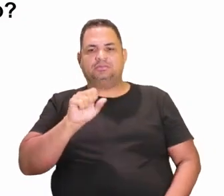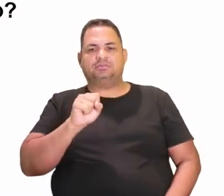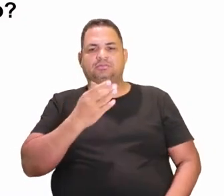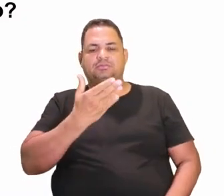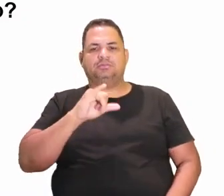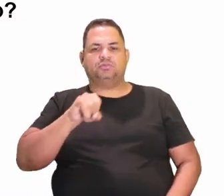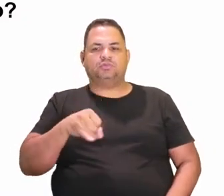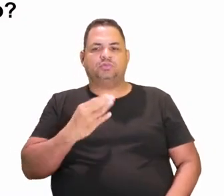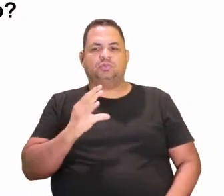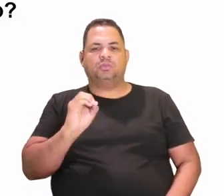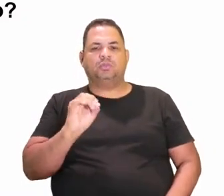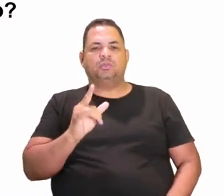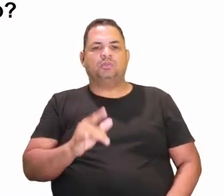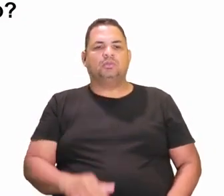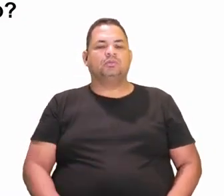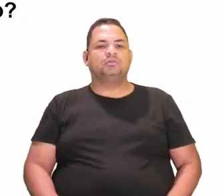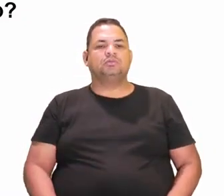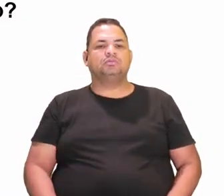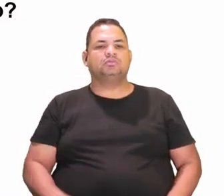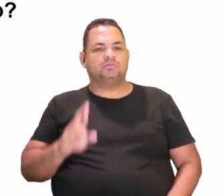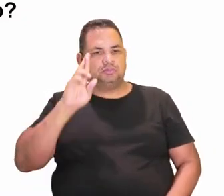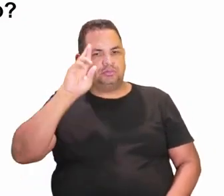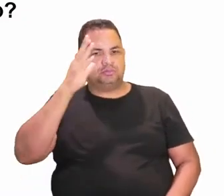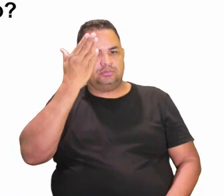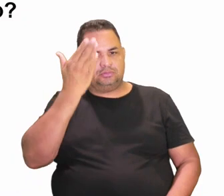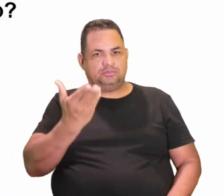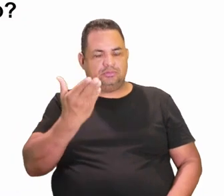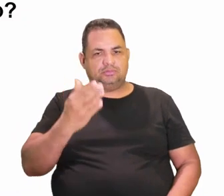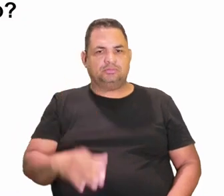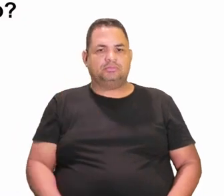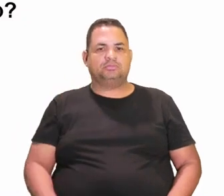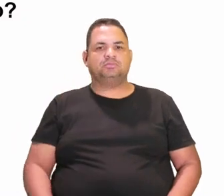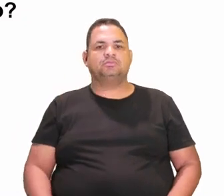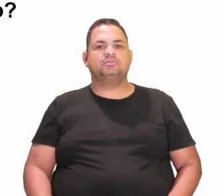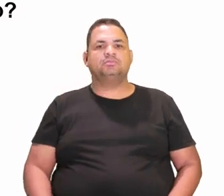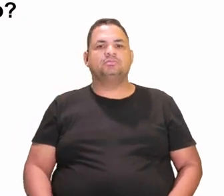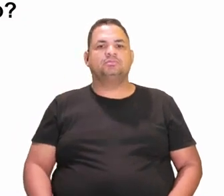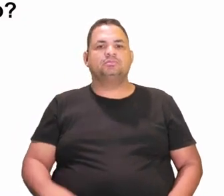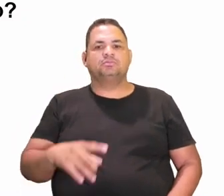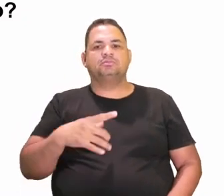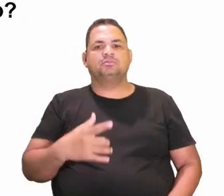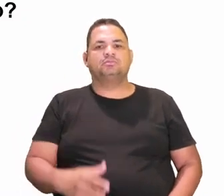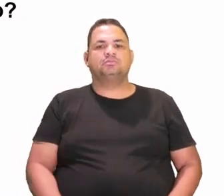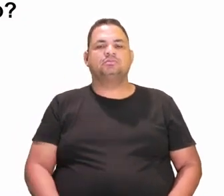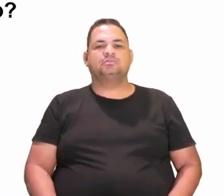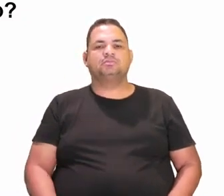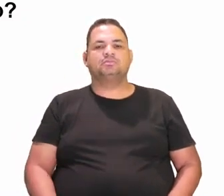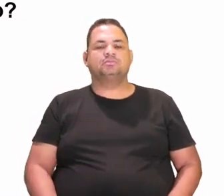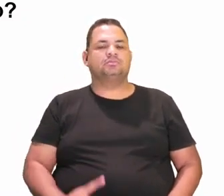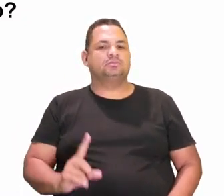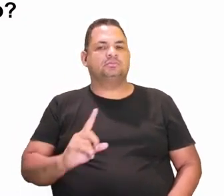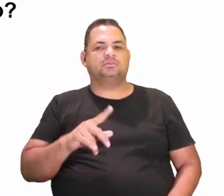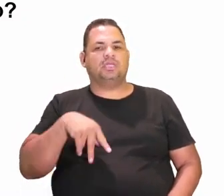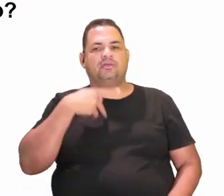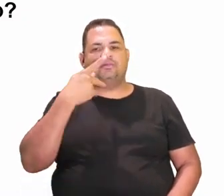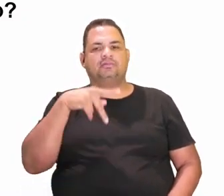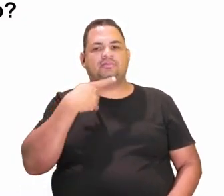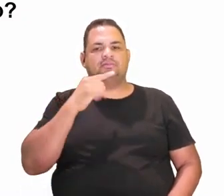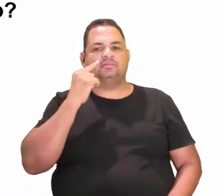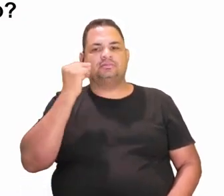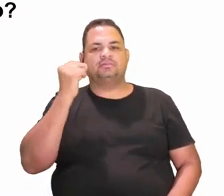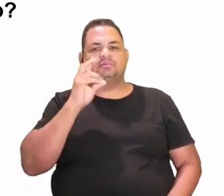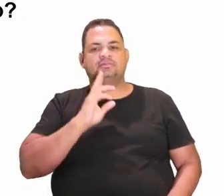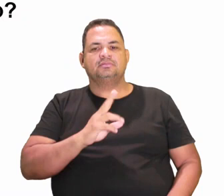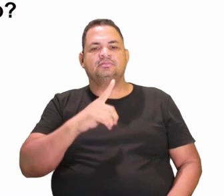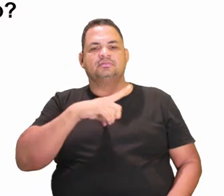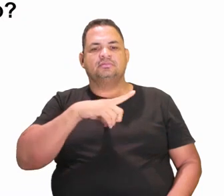John, his owner, o dono dele. E ele tira muita onda, ele não fala, né, porque gato não fala, mas ele